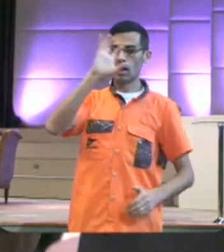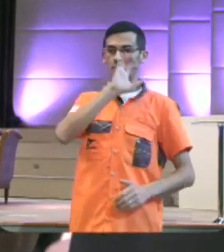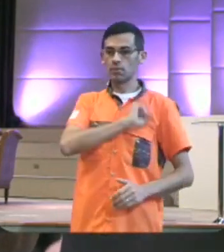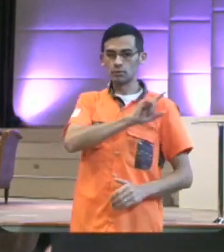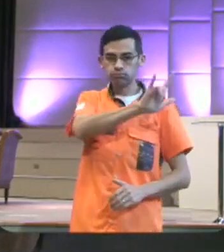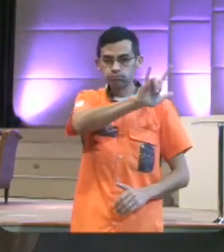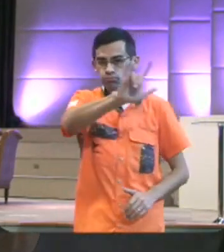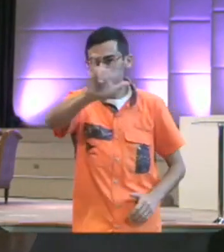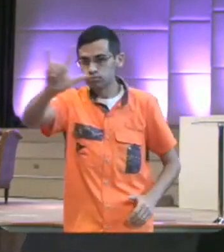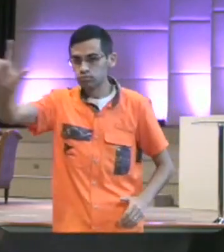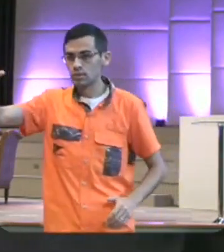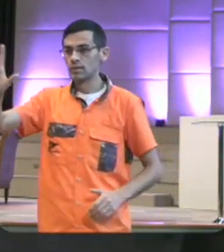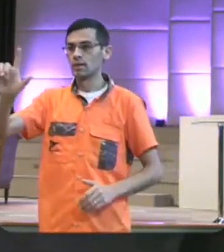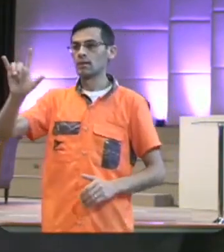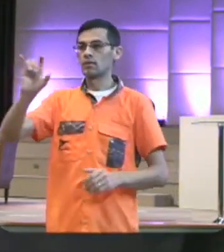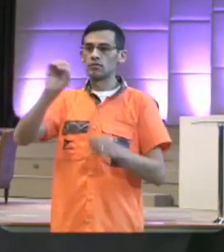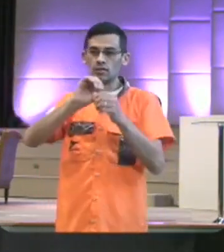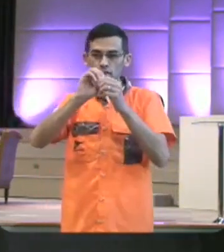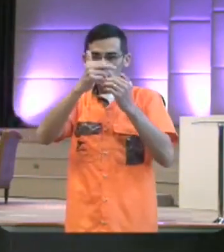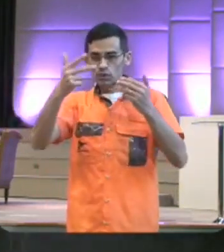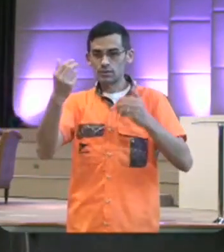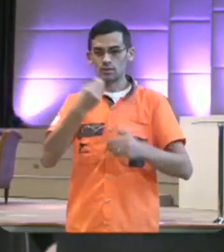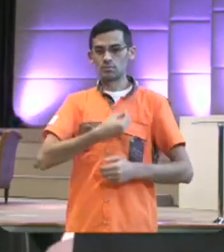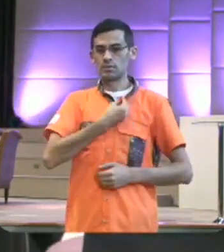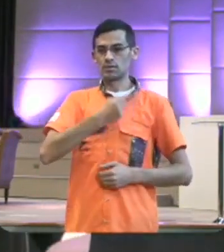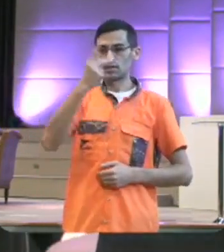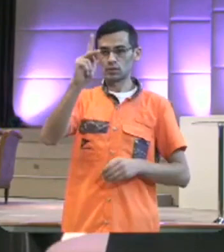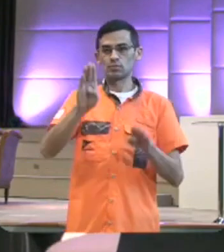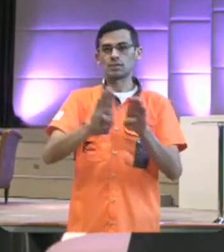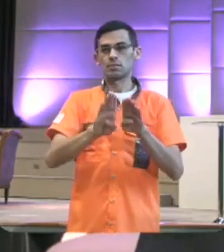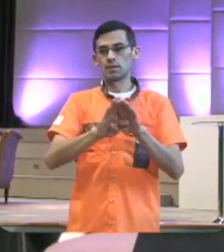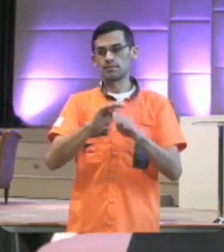continua agindo na minha e na sua vida. Canta mais uma vez.